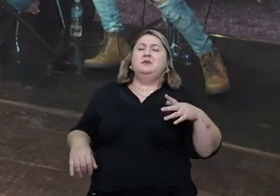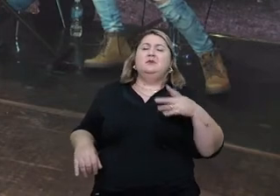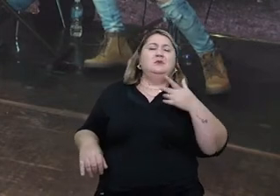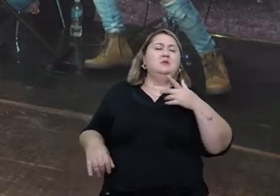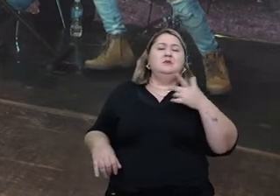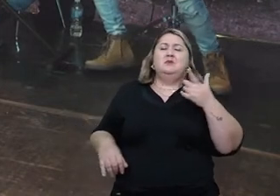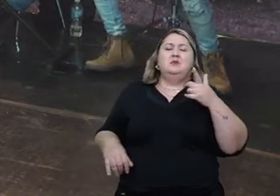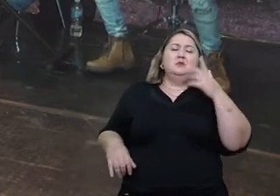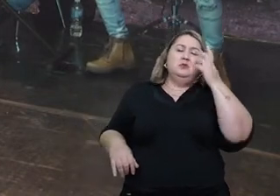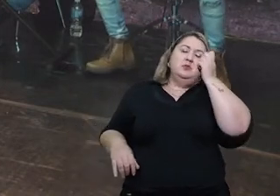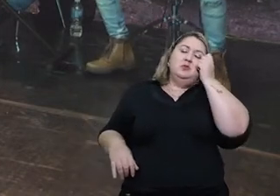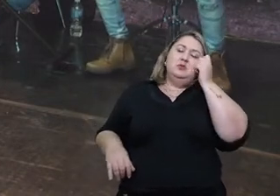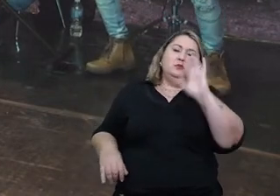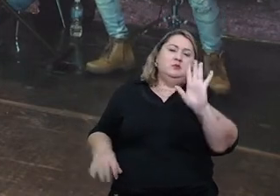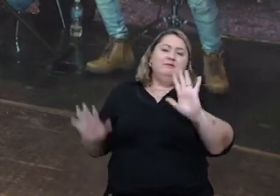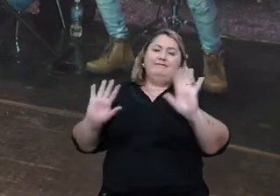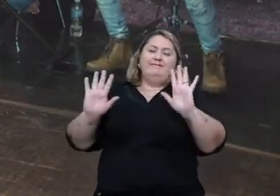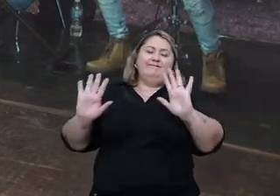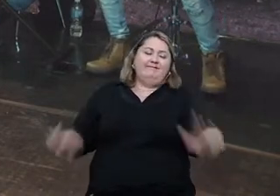vou mais dormir.